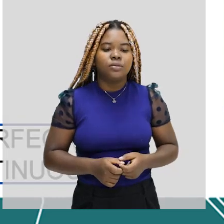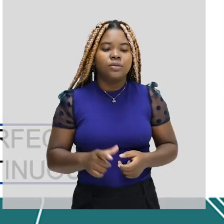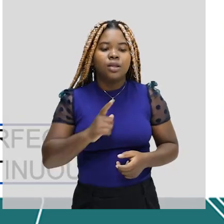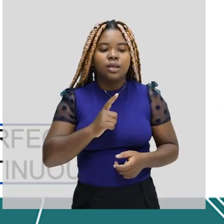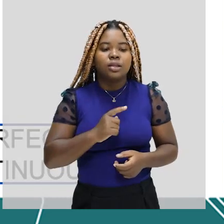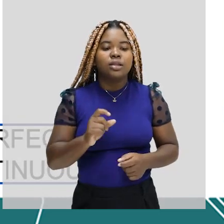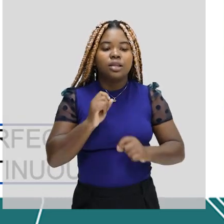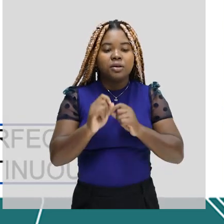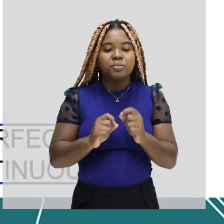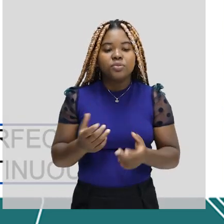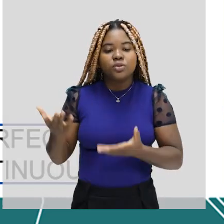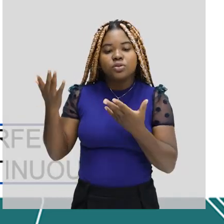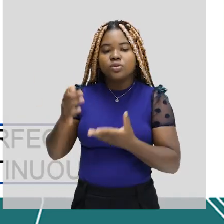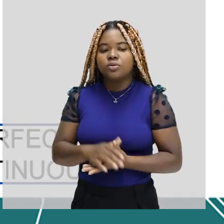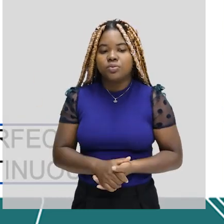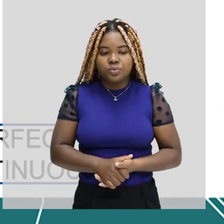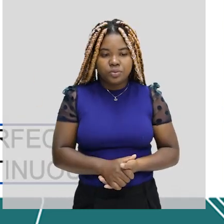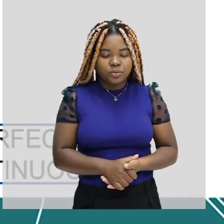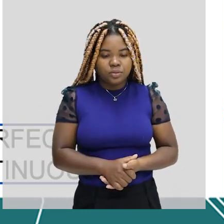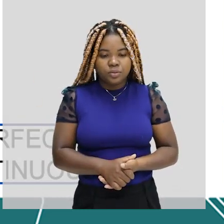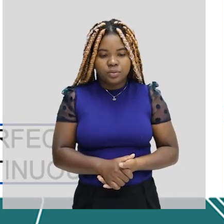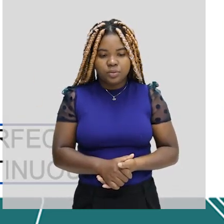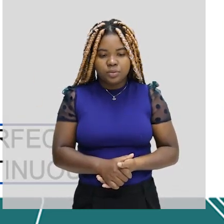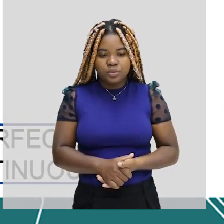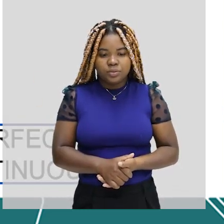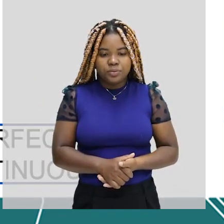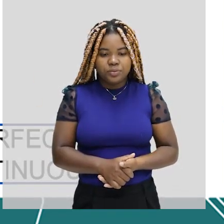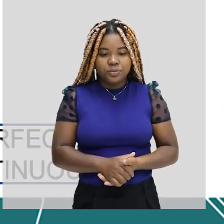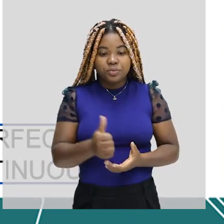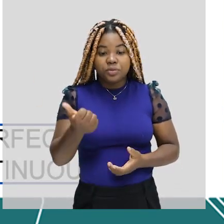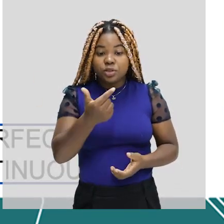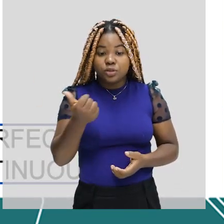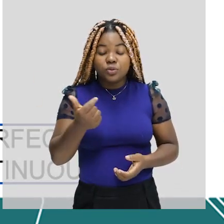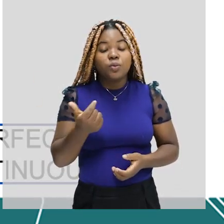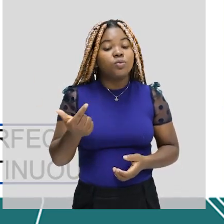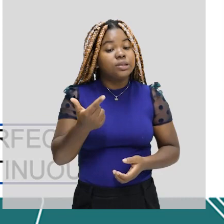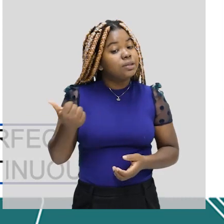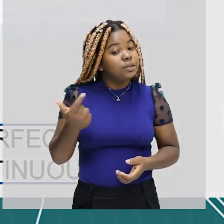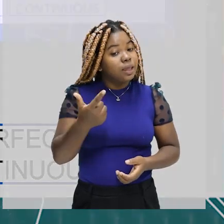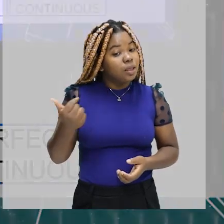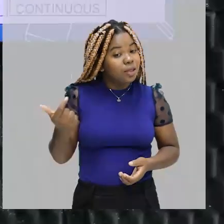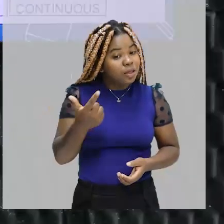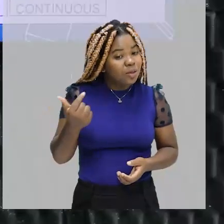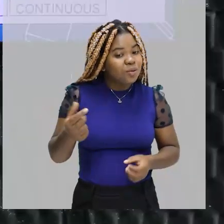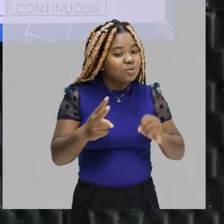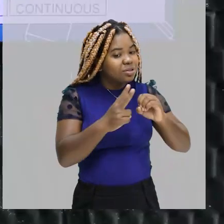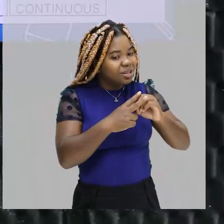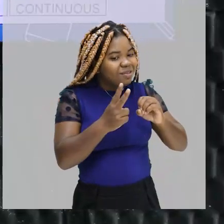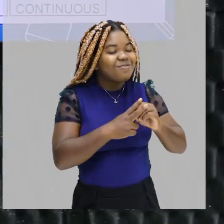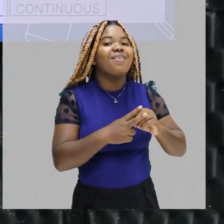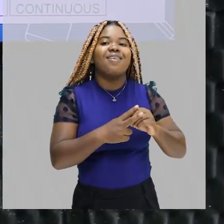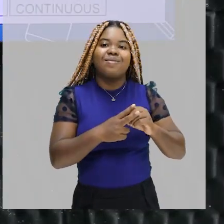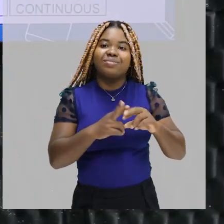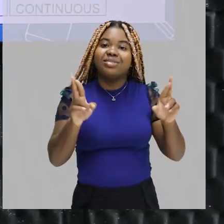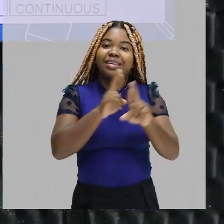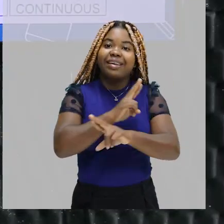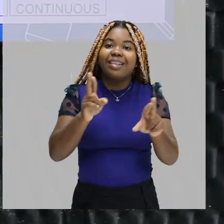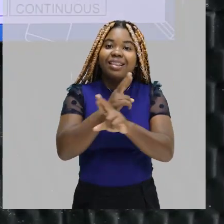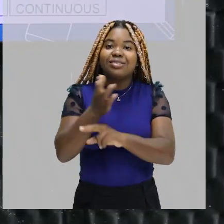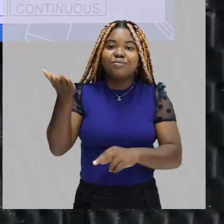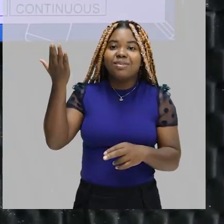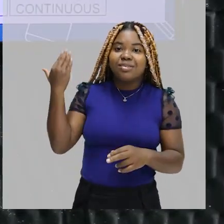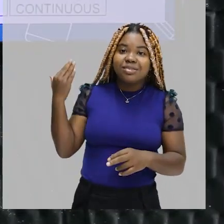there are 12 verb tenses. Existem 12 tempos verbais quando nós falamos nesse aspecto de conjugação de verbo, tá